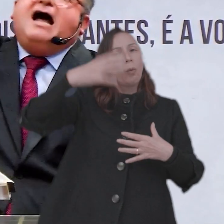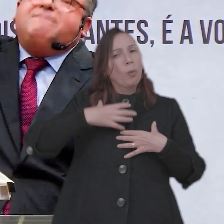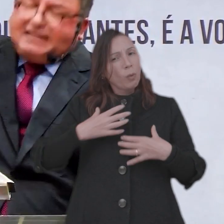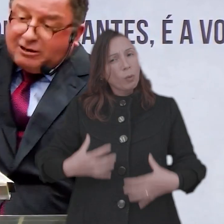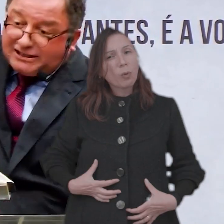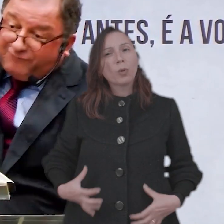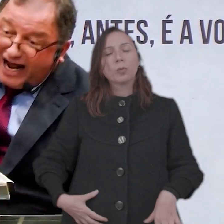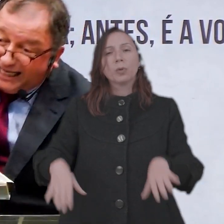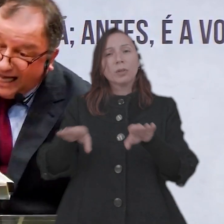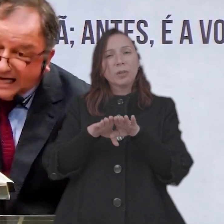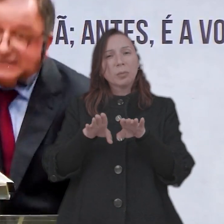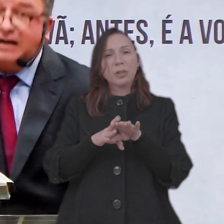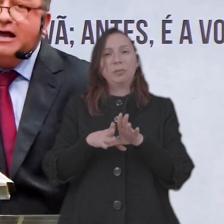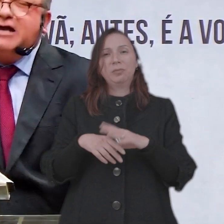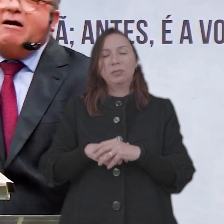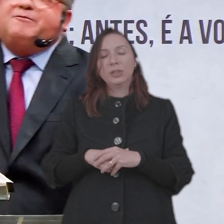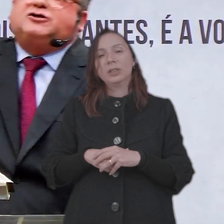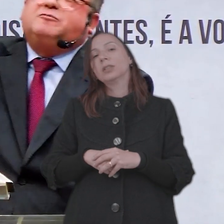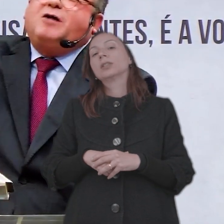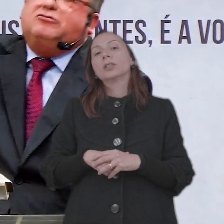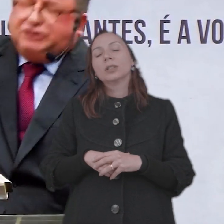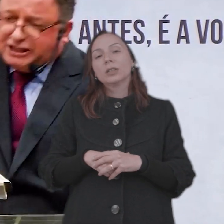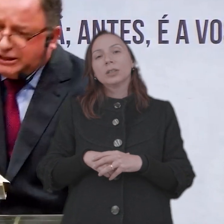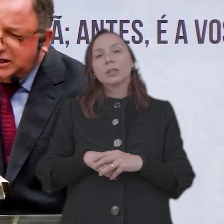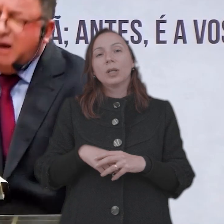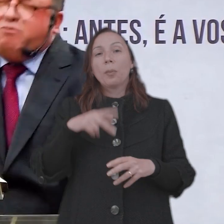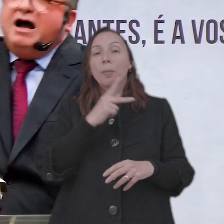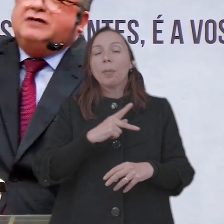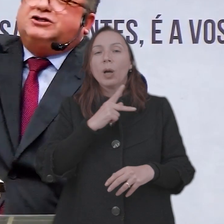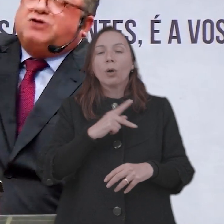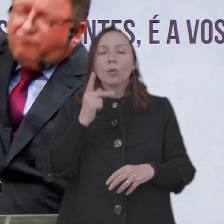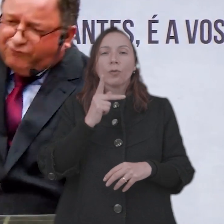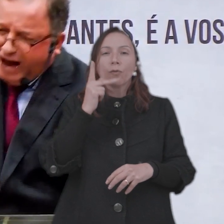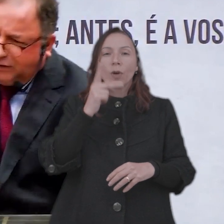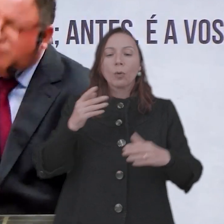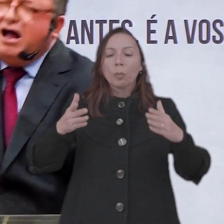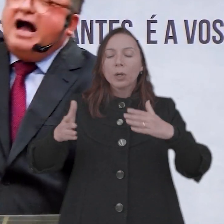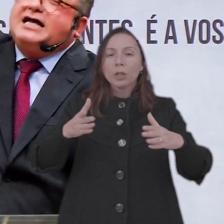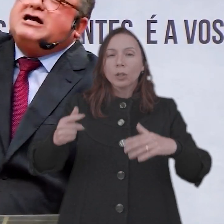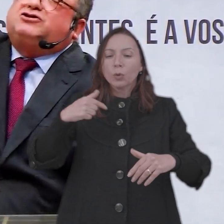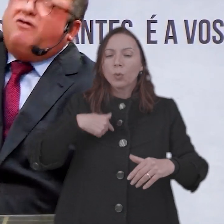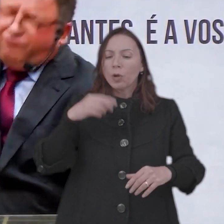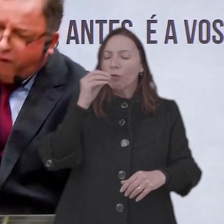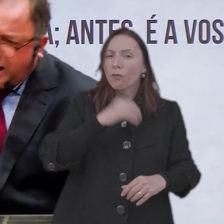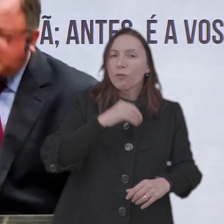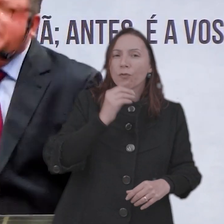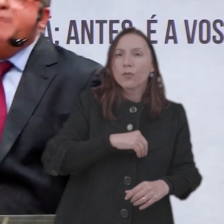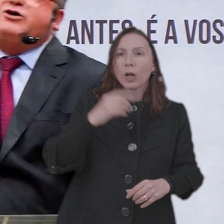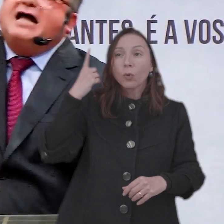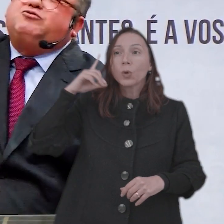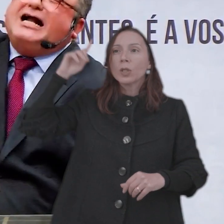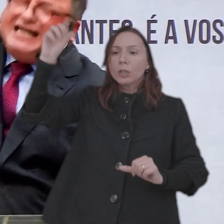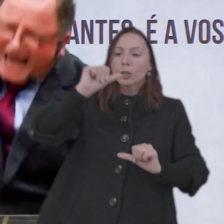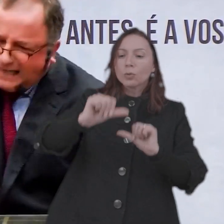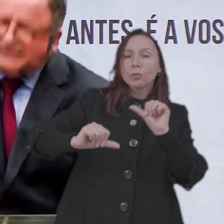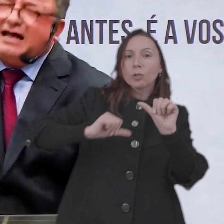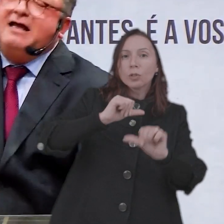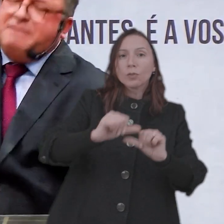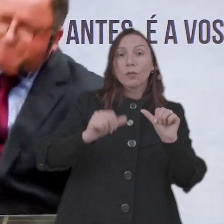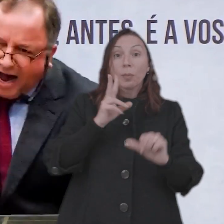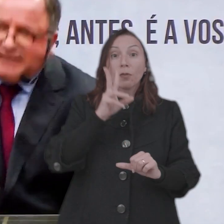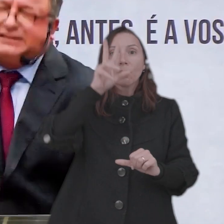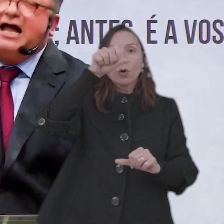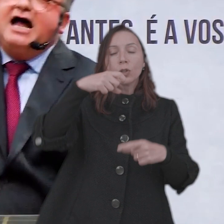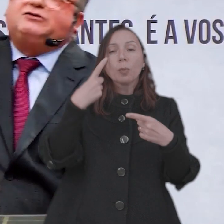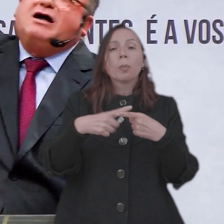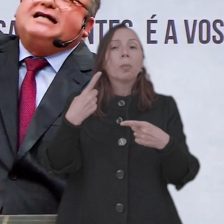ele é derramado na nossa fraqueza, e o apóstolo Paulo diz, quando estou fraco, aí que eu estou forte, porque a tua graça